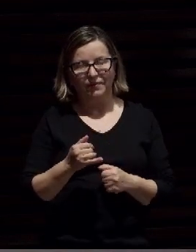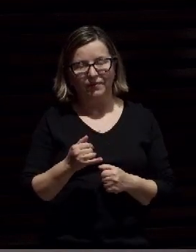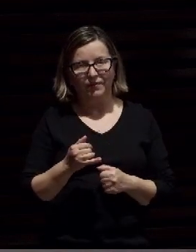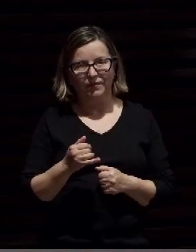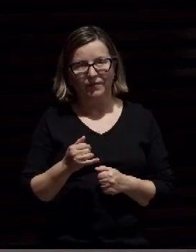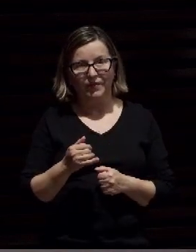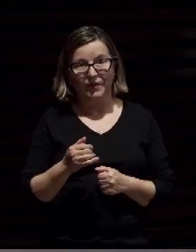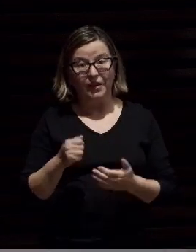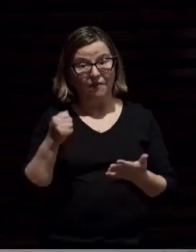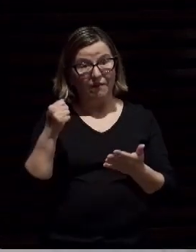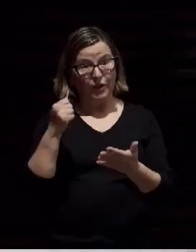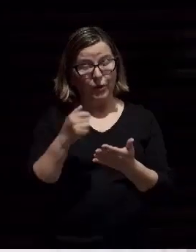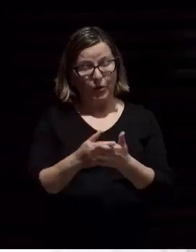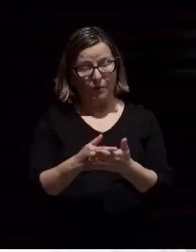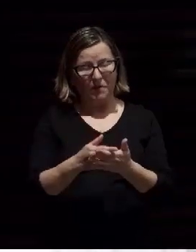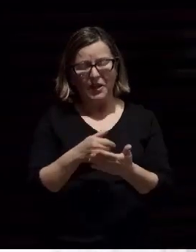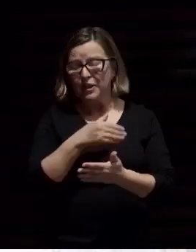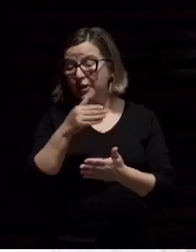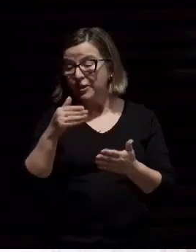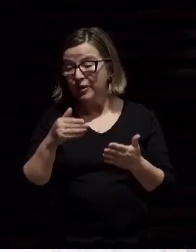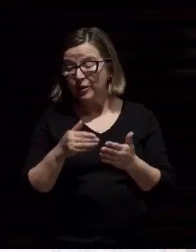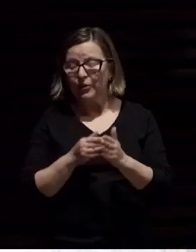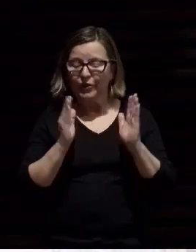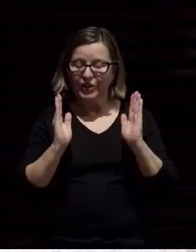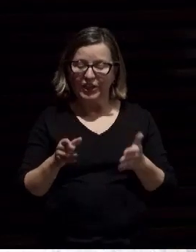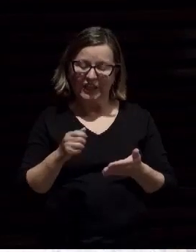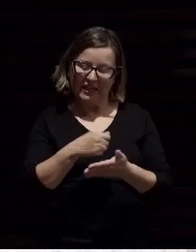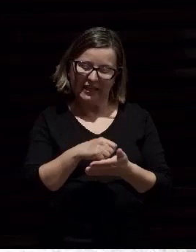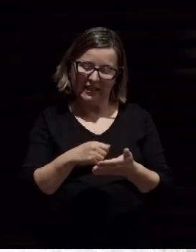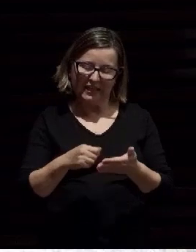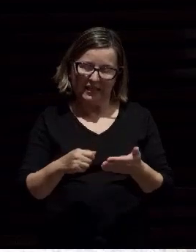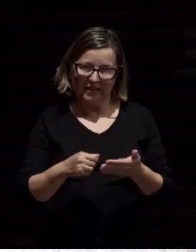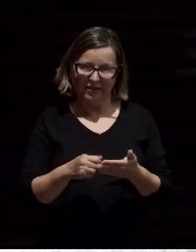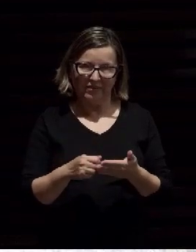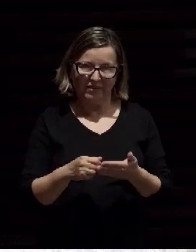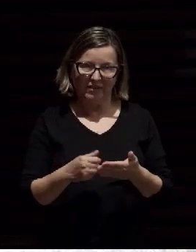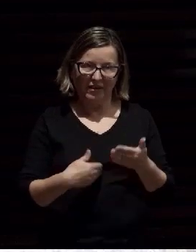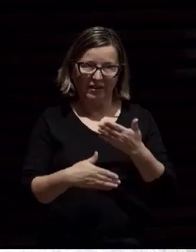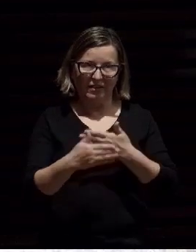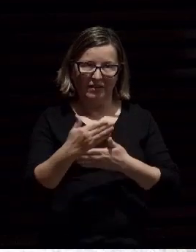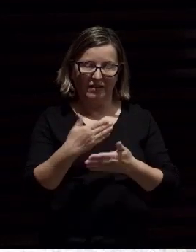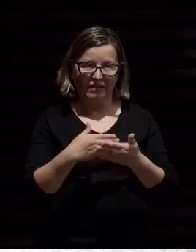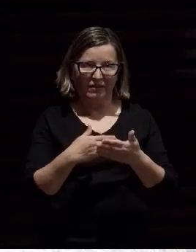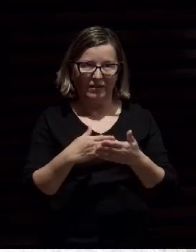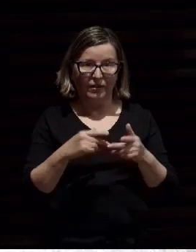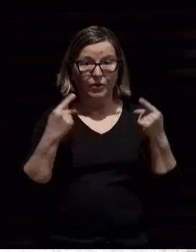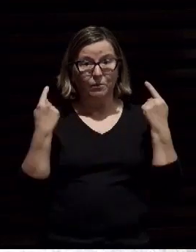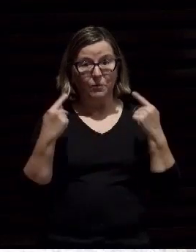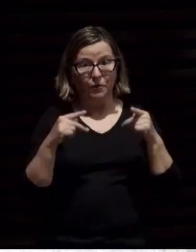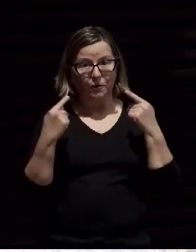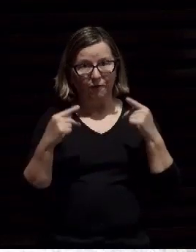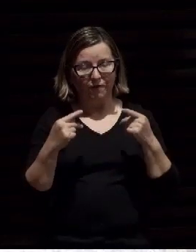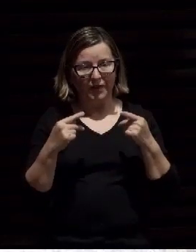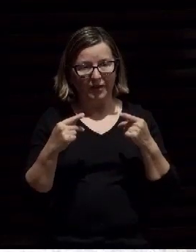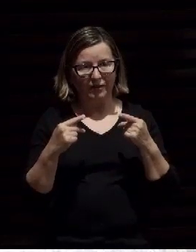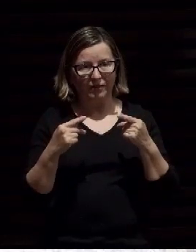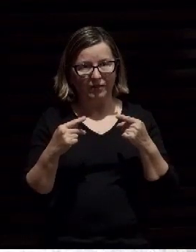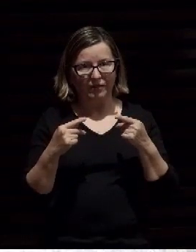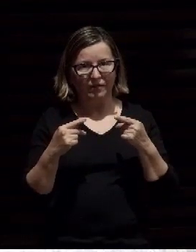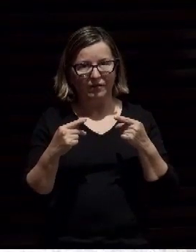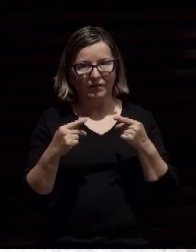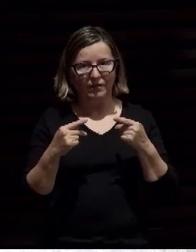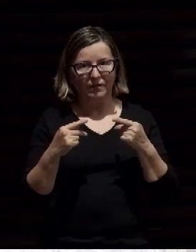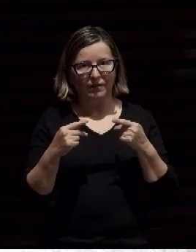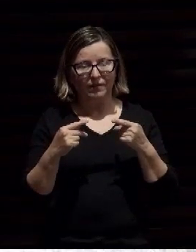tudo quanto está escrito por intermédio dos profetas no tocante ao Filho do Homem.